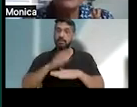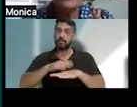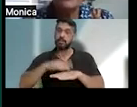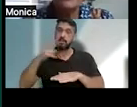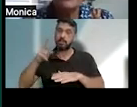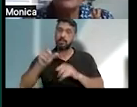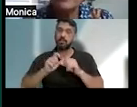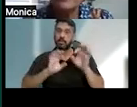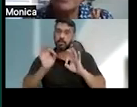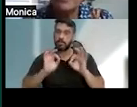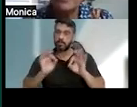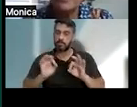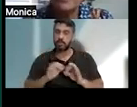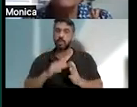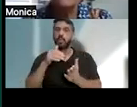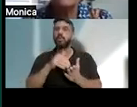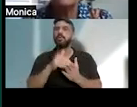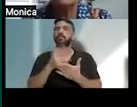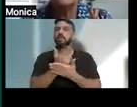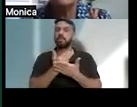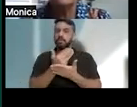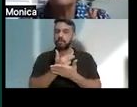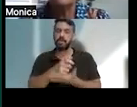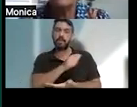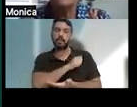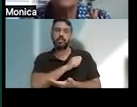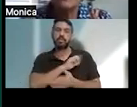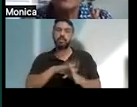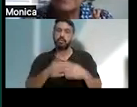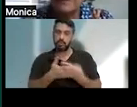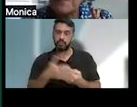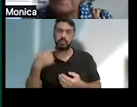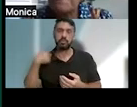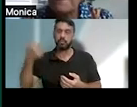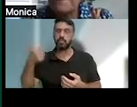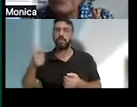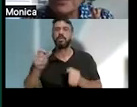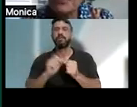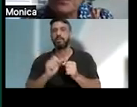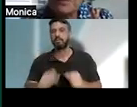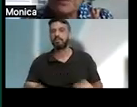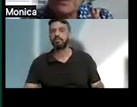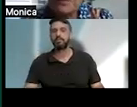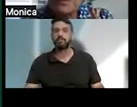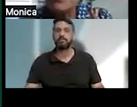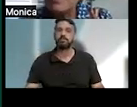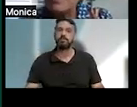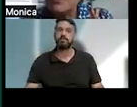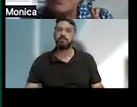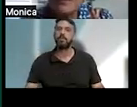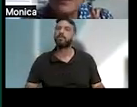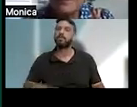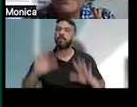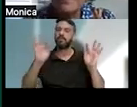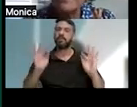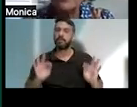então esses foram os últimos desenhos que alunos de uma escola de ensino médio fizeram. Aí ficaram super felizes quando viram que